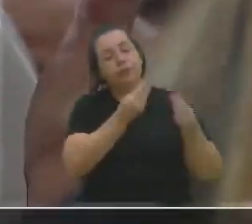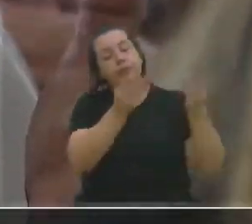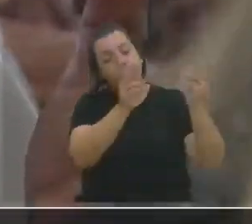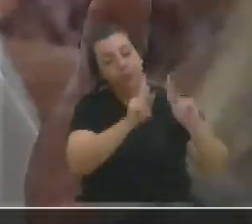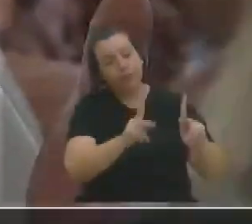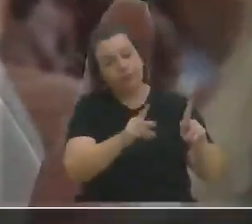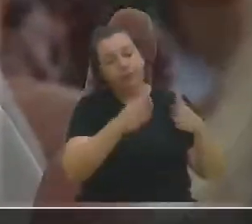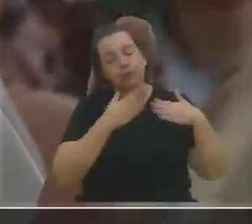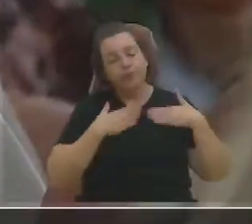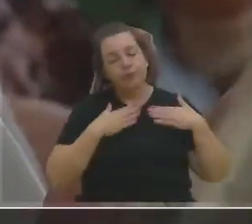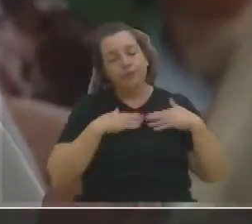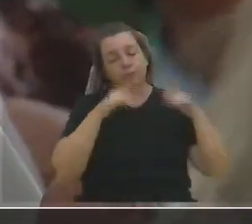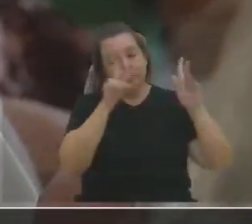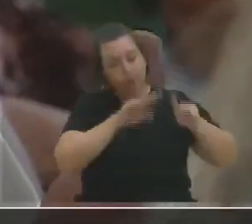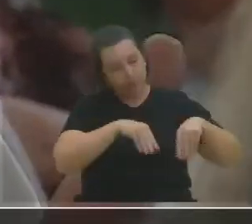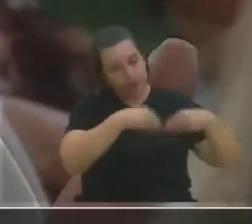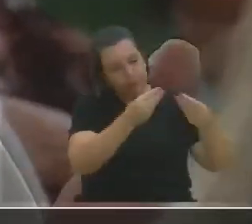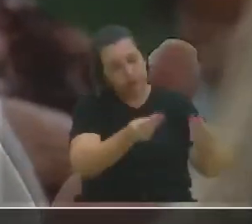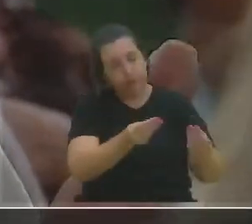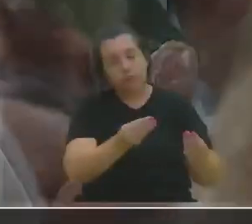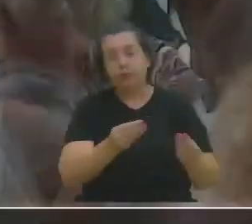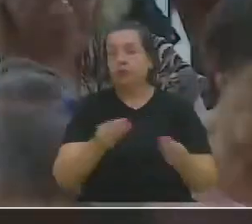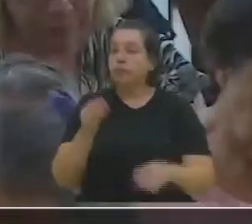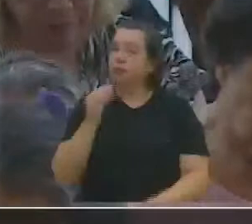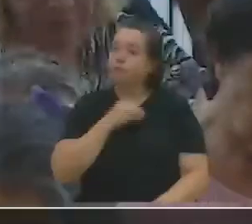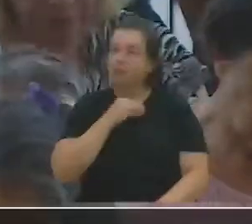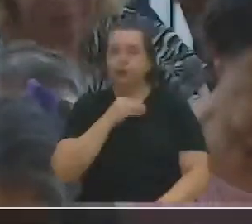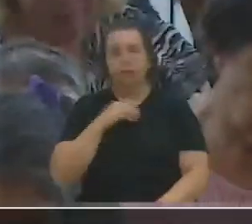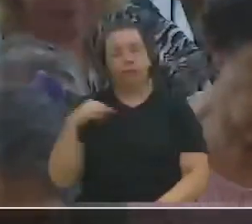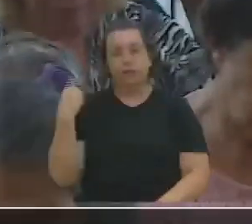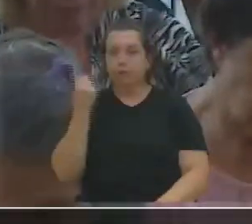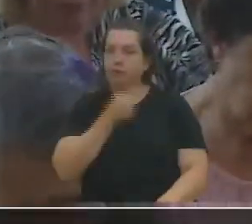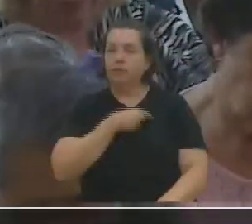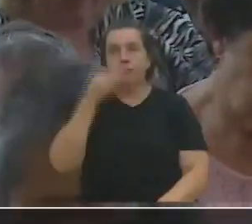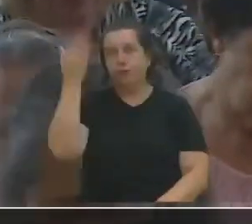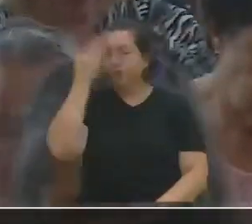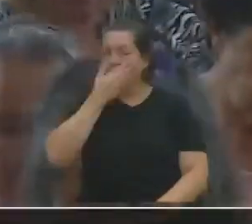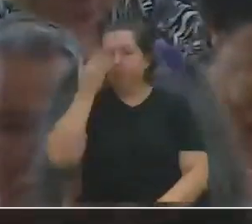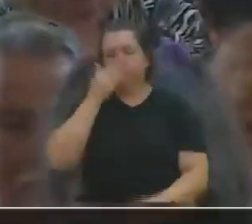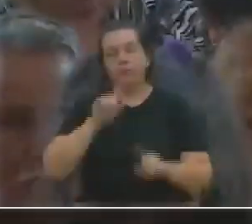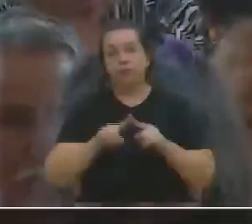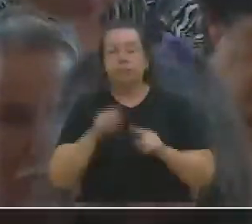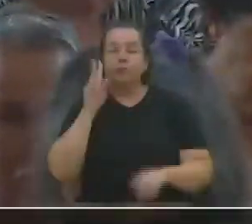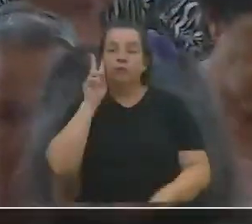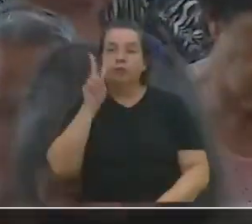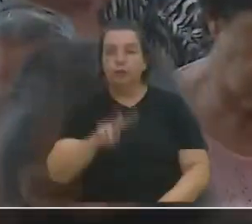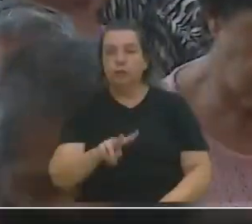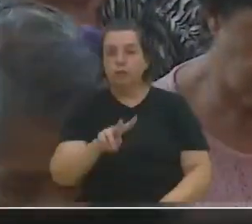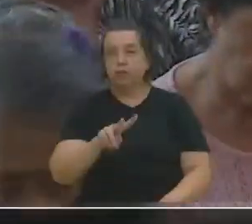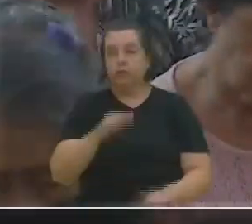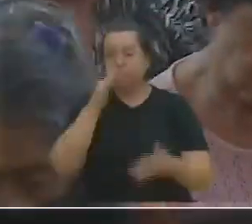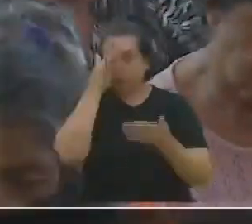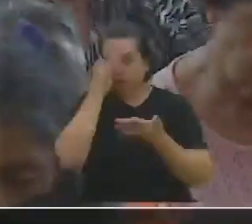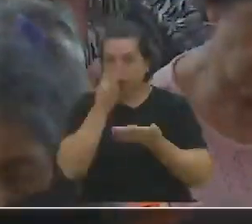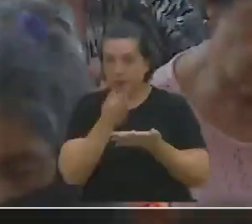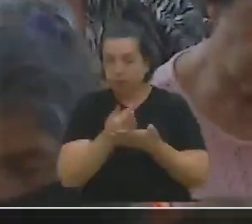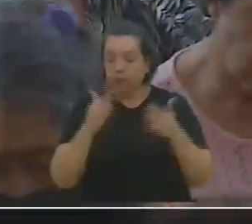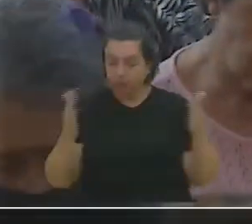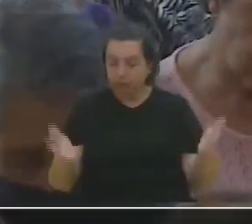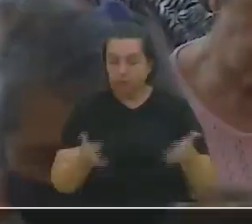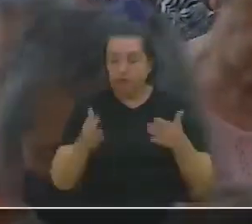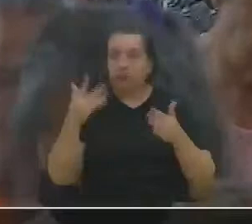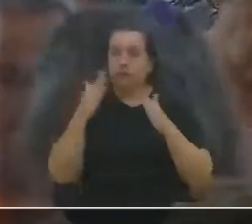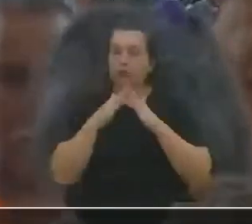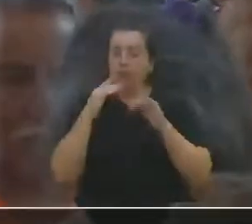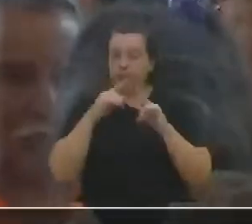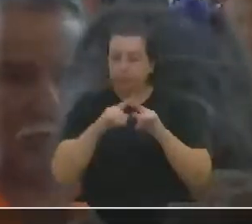apóstolos: eu vos deixo a paz, vos dou a minha paz. Não olheis, Senhor, os nossos pecados, mas